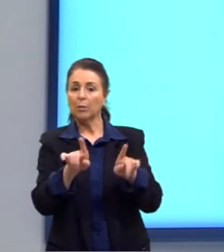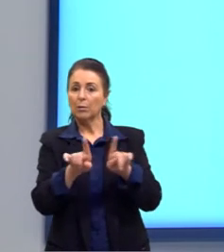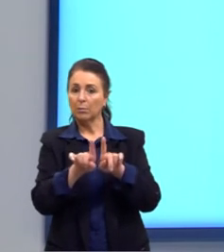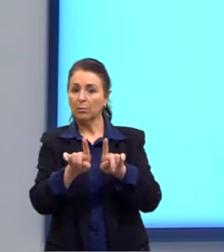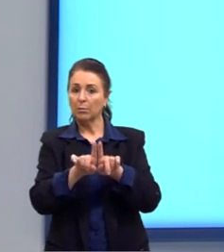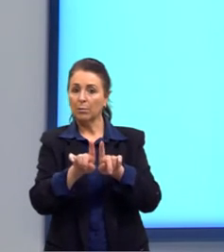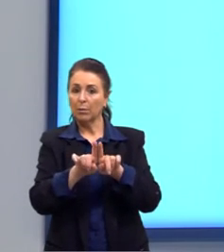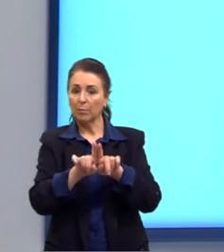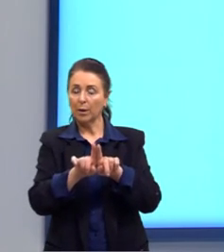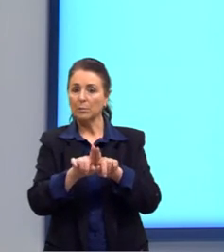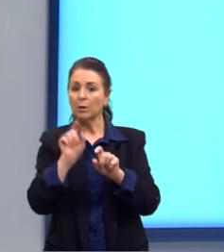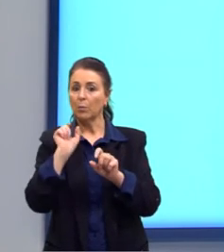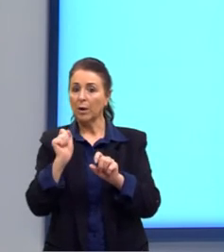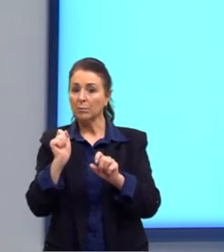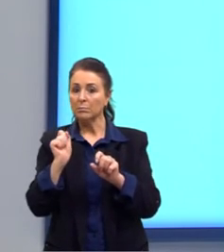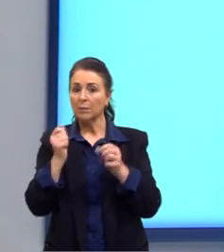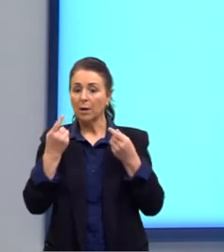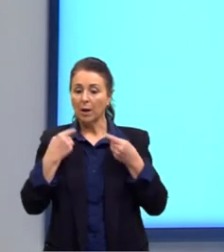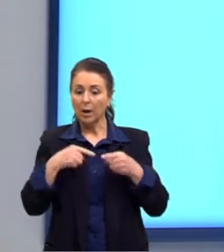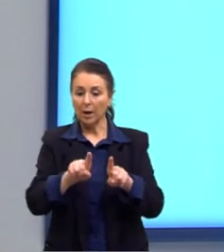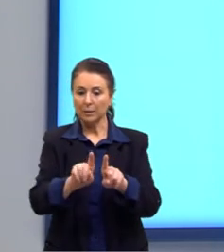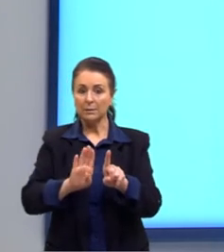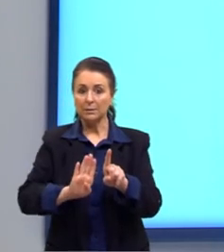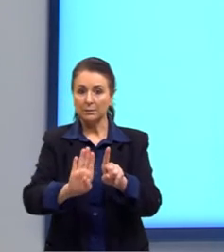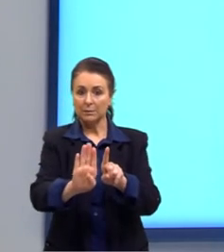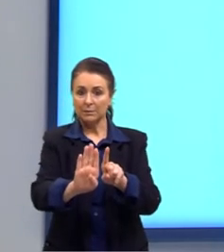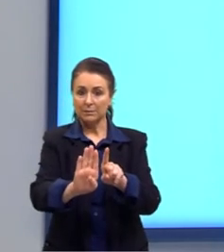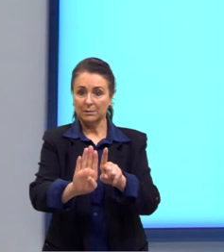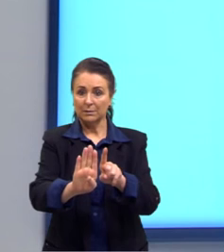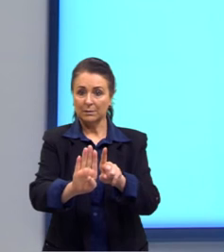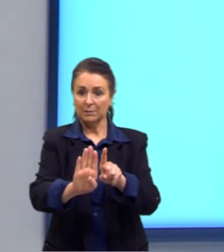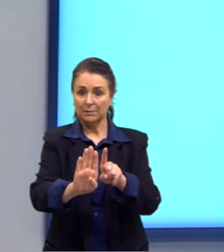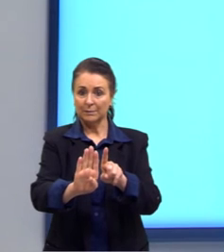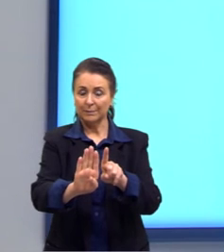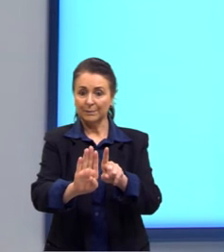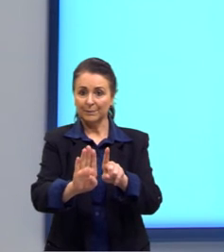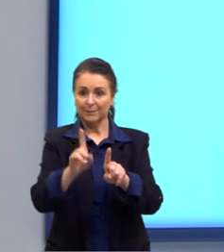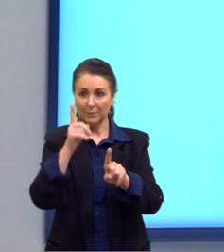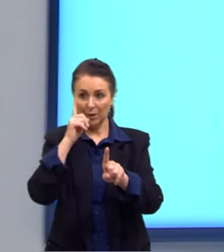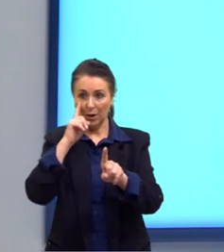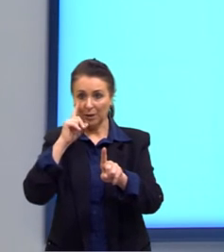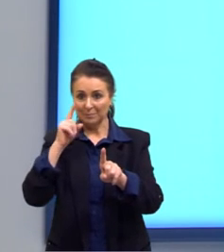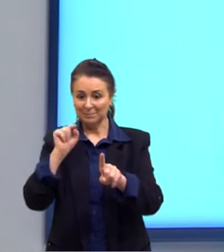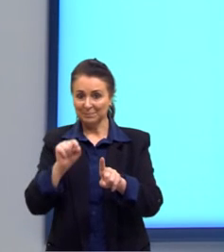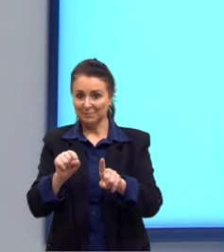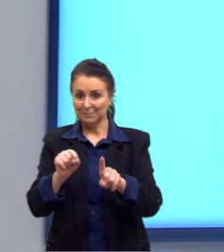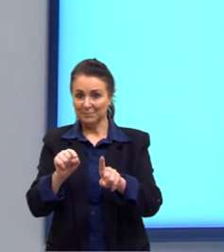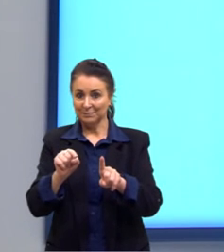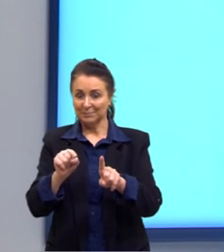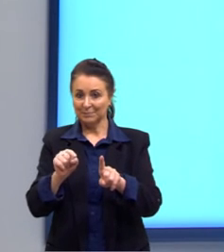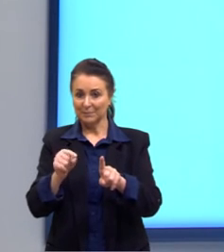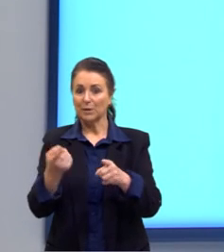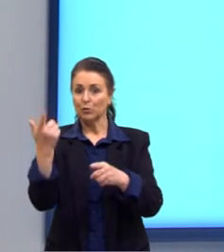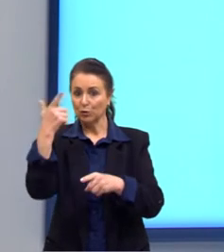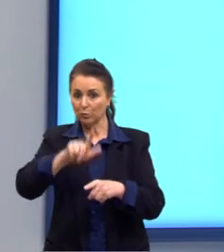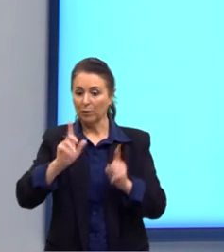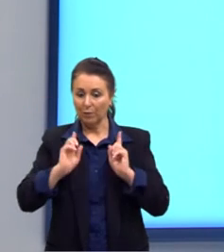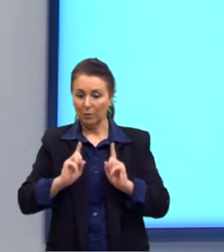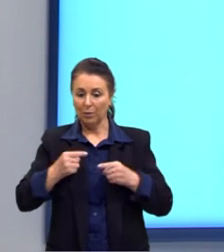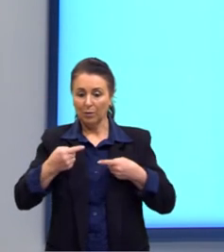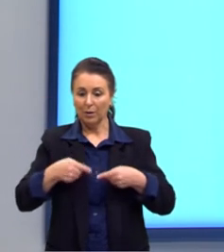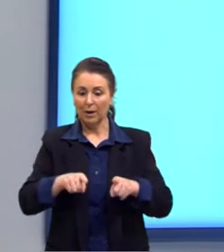vou colocar então que eles são recessivos tá ó completei aqui que eles são recessivos